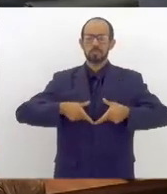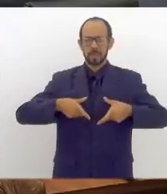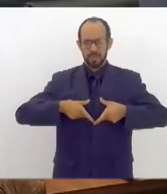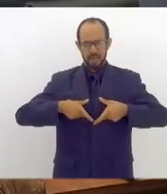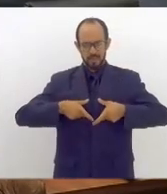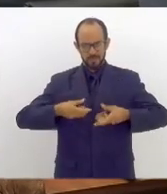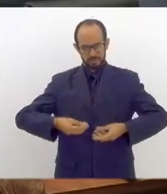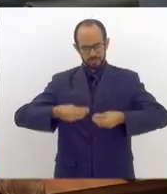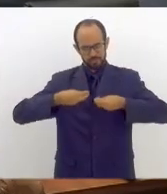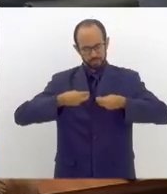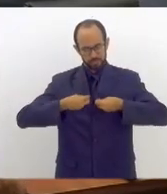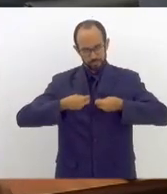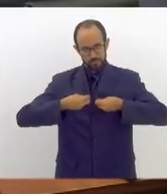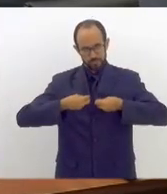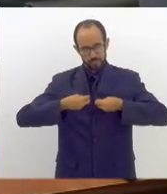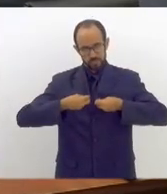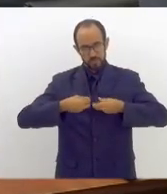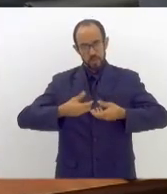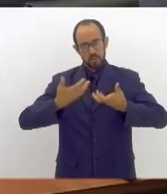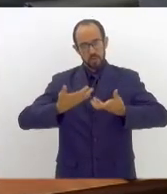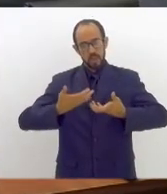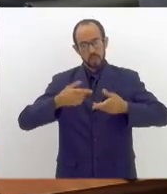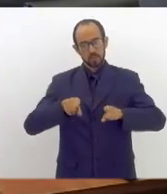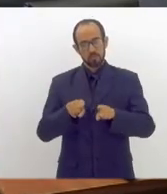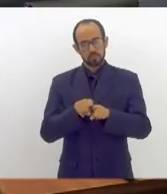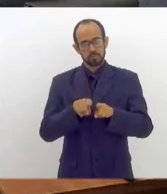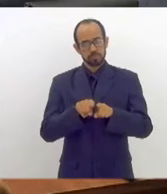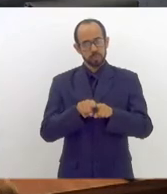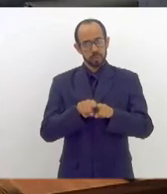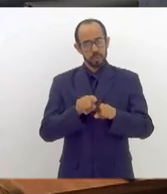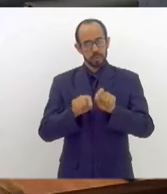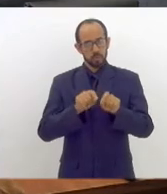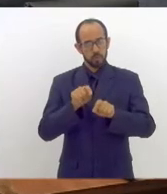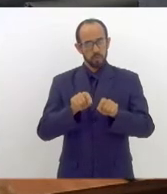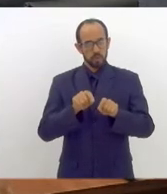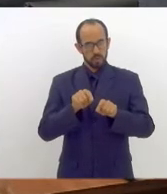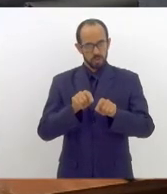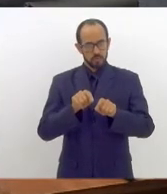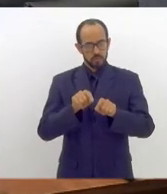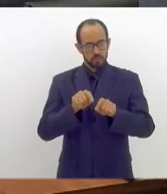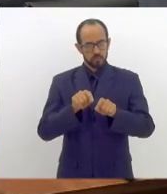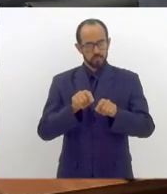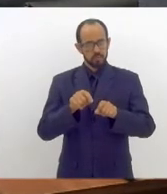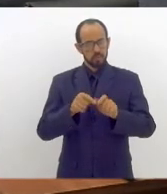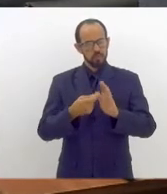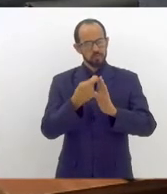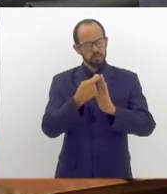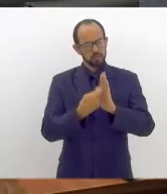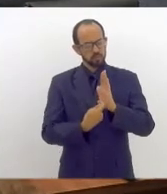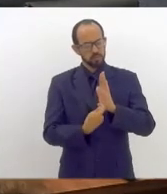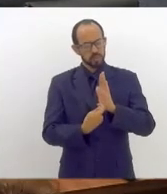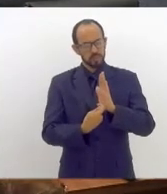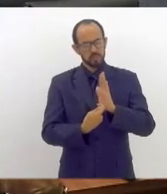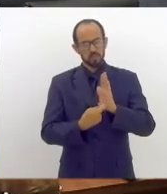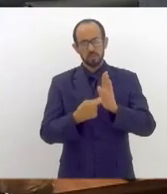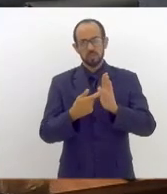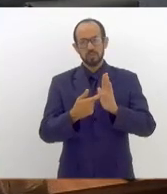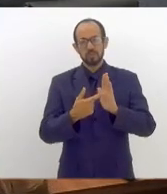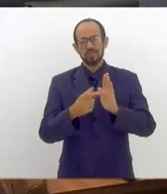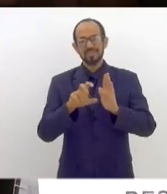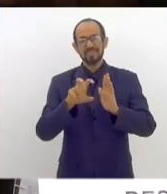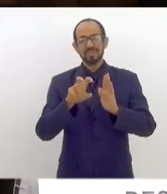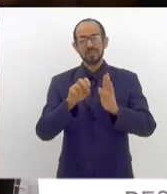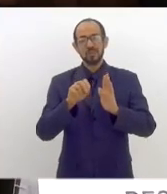recebendo eu quero só eu trouxe o meu discurso em 50 laudas